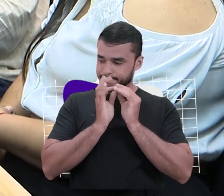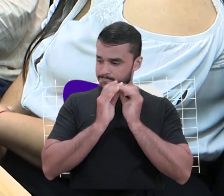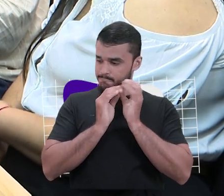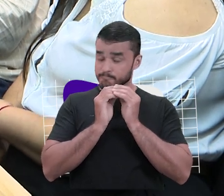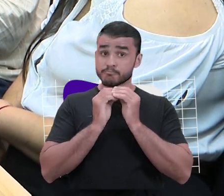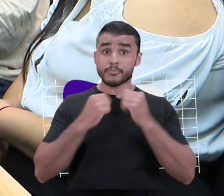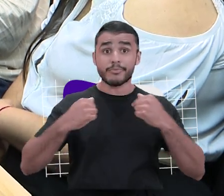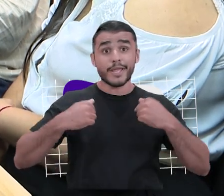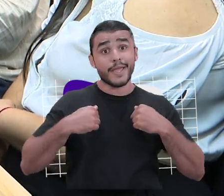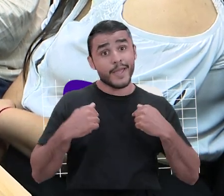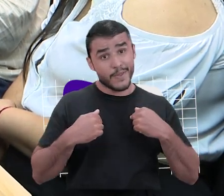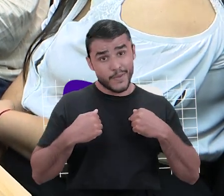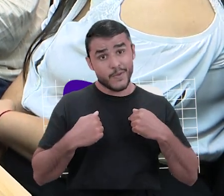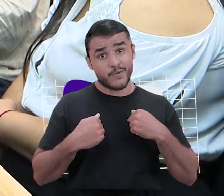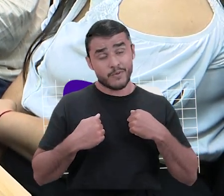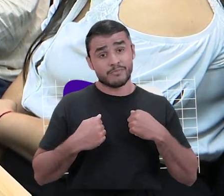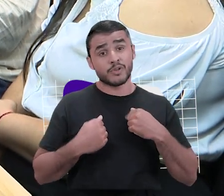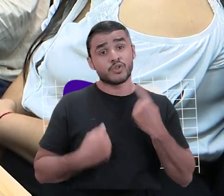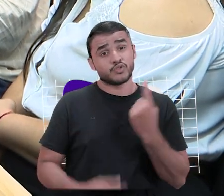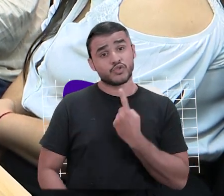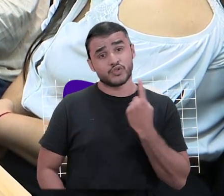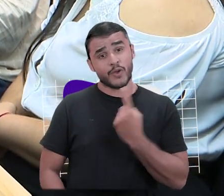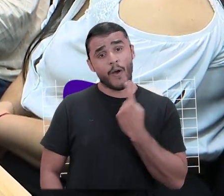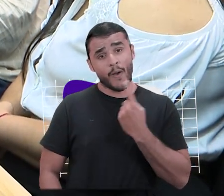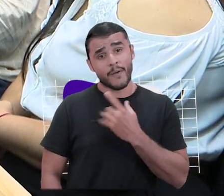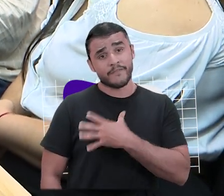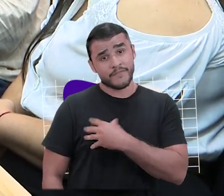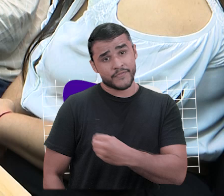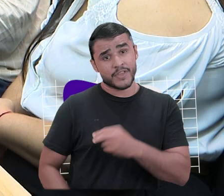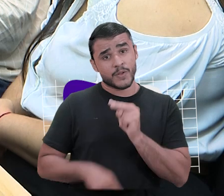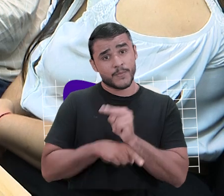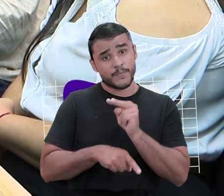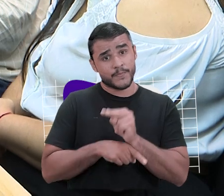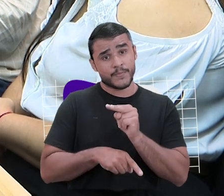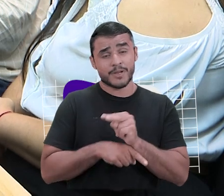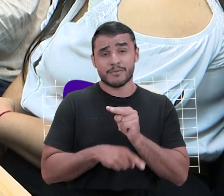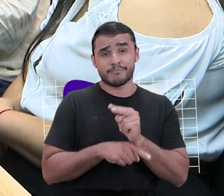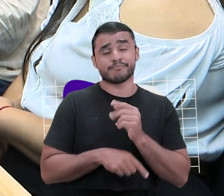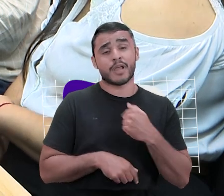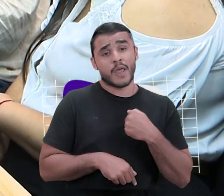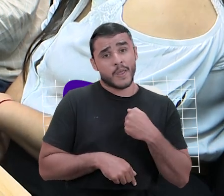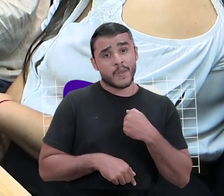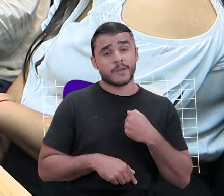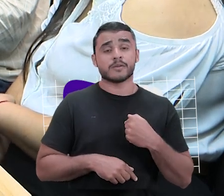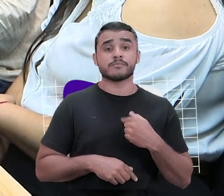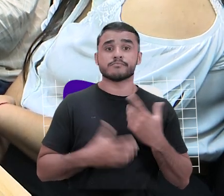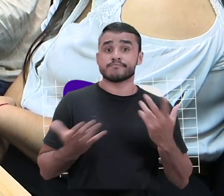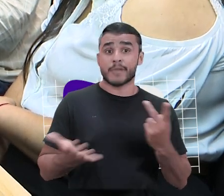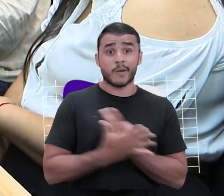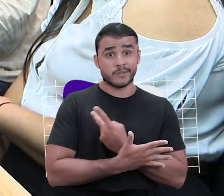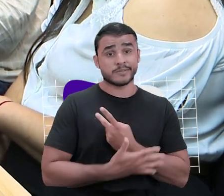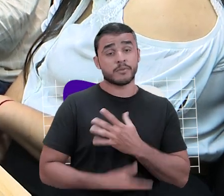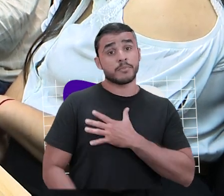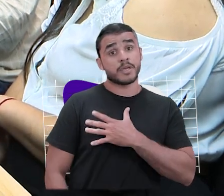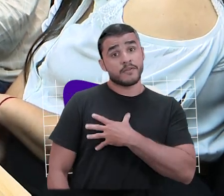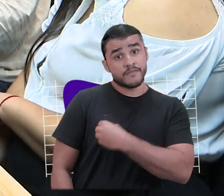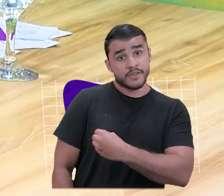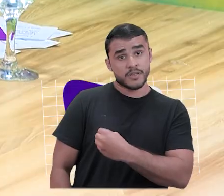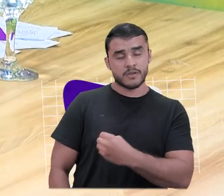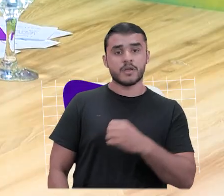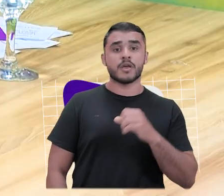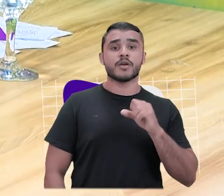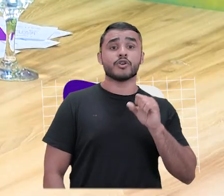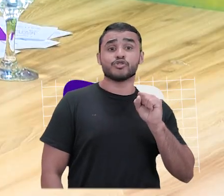Eu fui mãe solo durante muitos anos, Sim. né? Na verdade, a minha maternidade atípica, ela já começou solo,